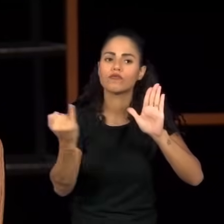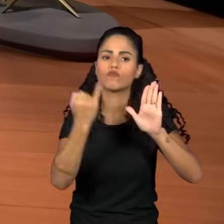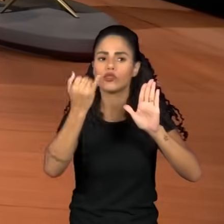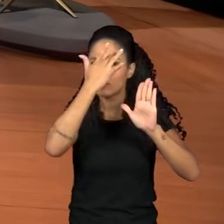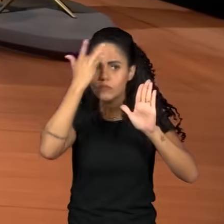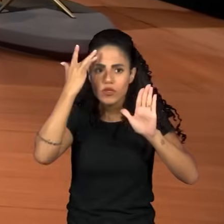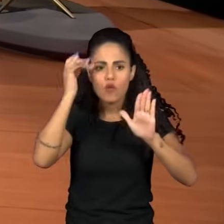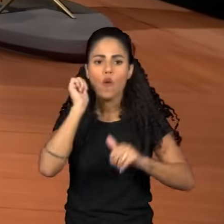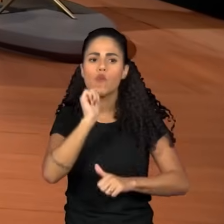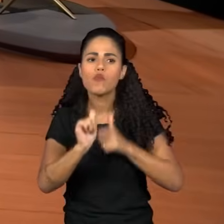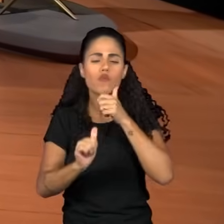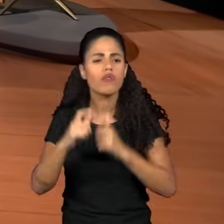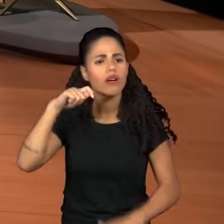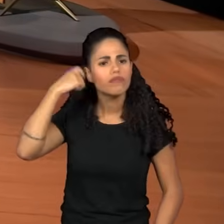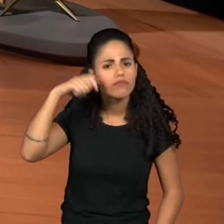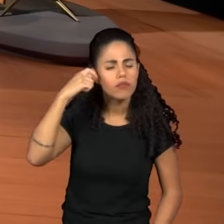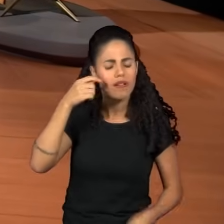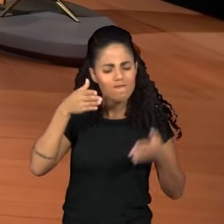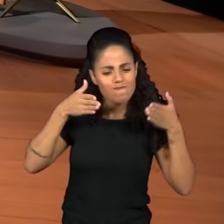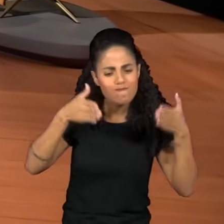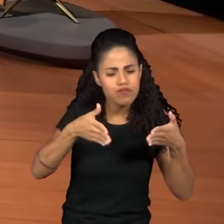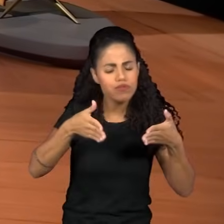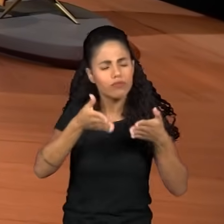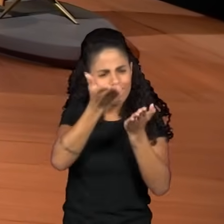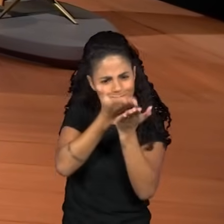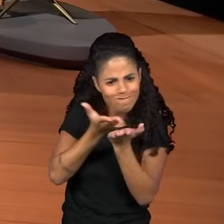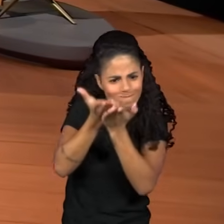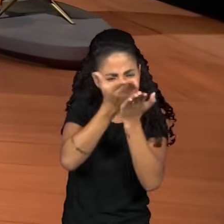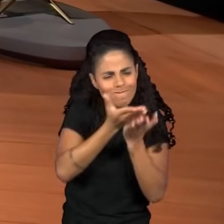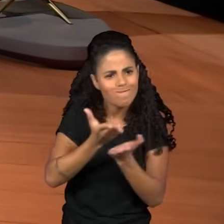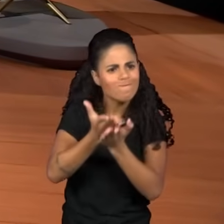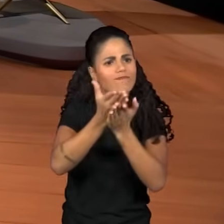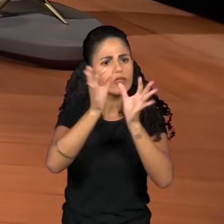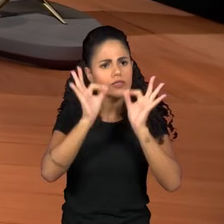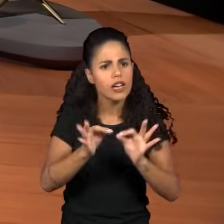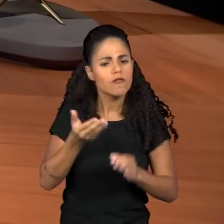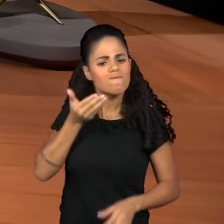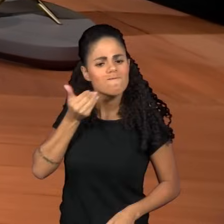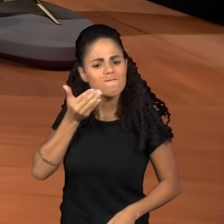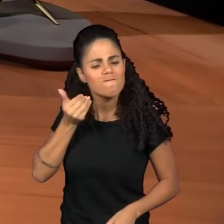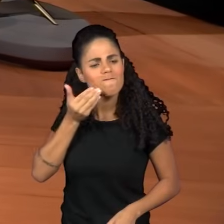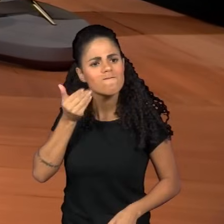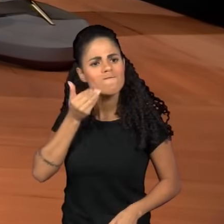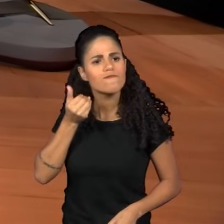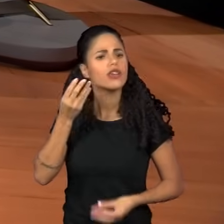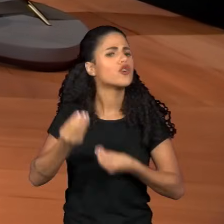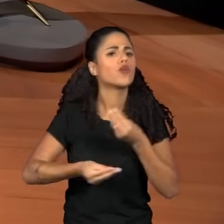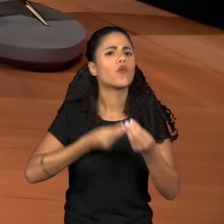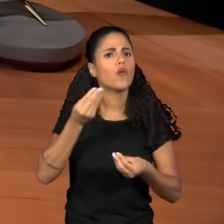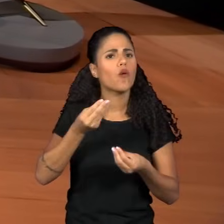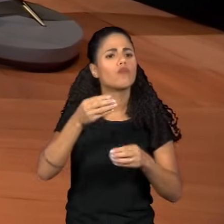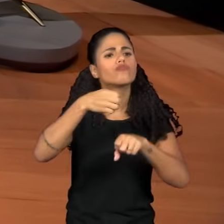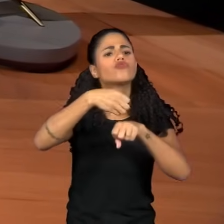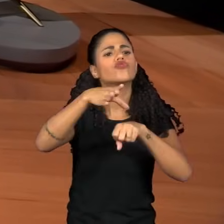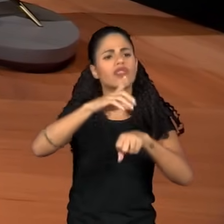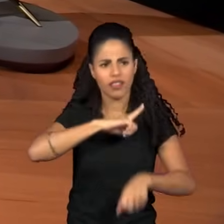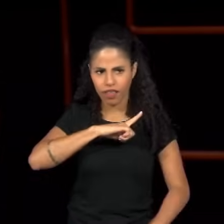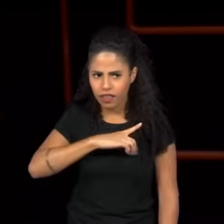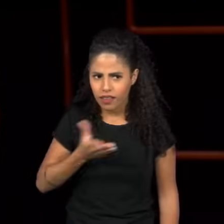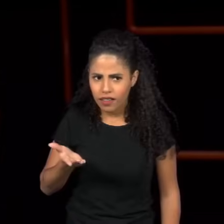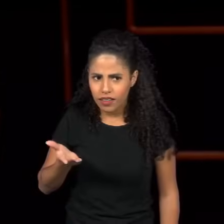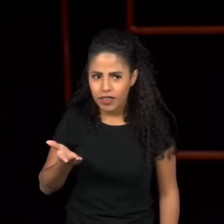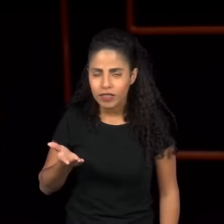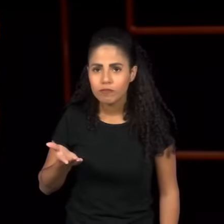atriz desempenhar bem o seu ofício? Além, claro, do talento e da vocação. Que dica você daria?